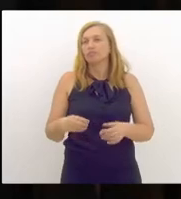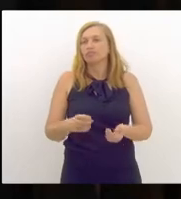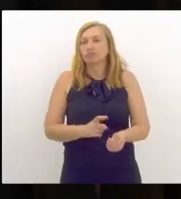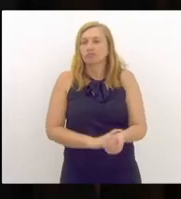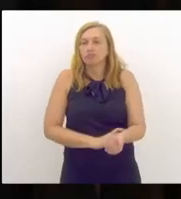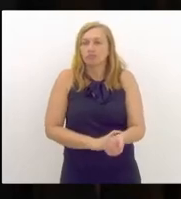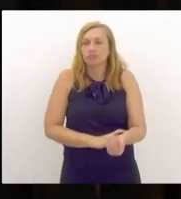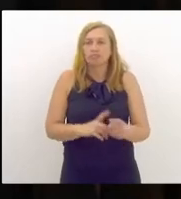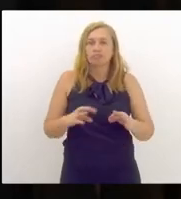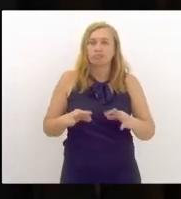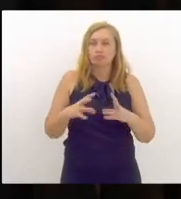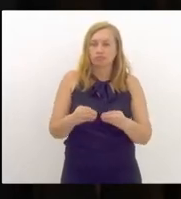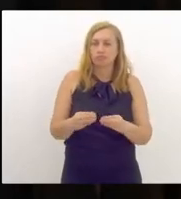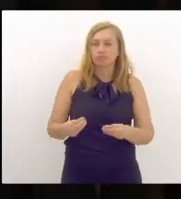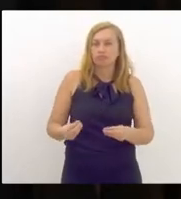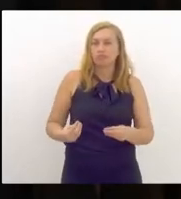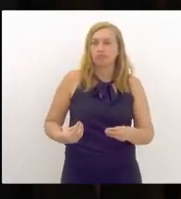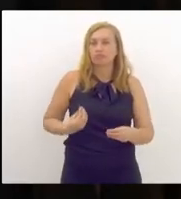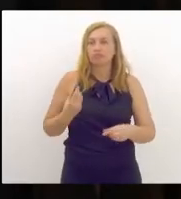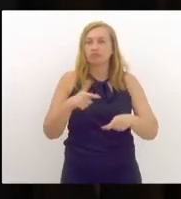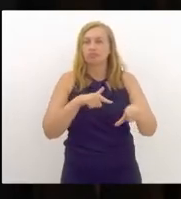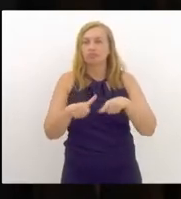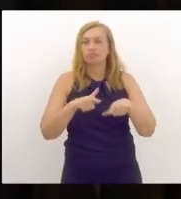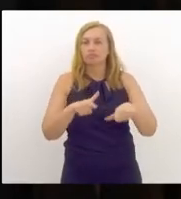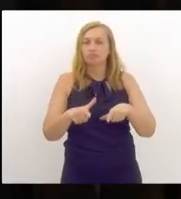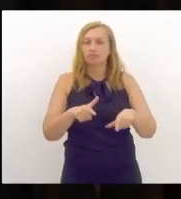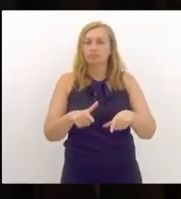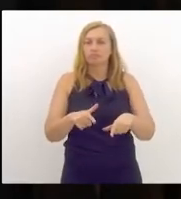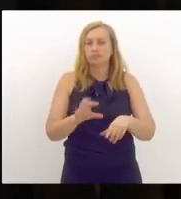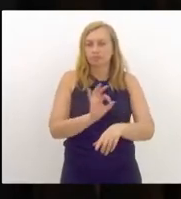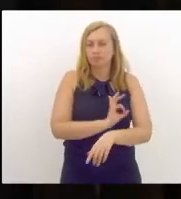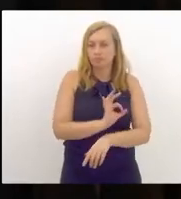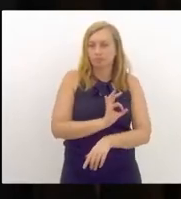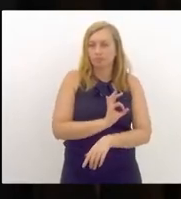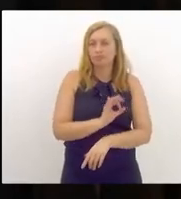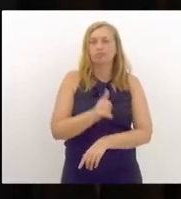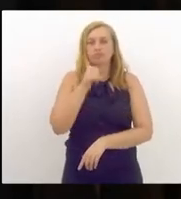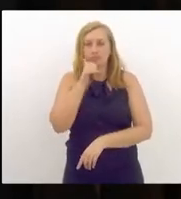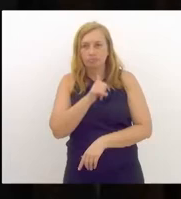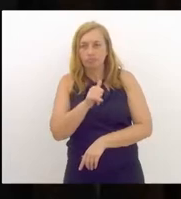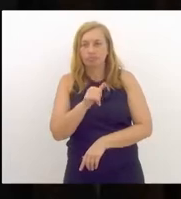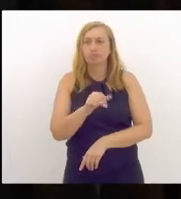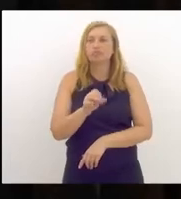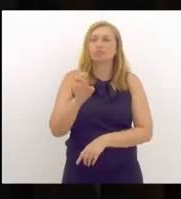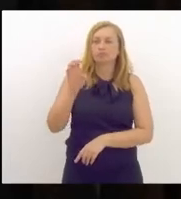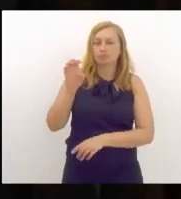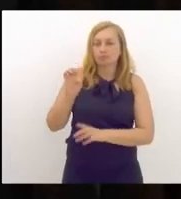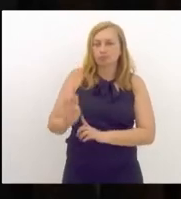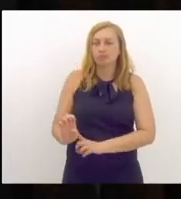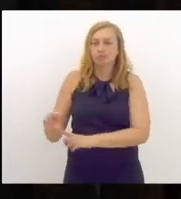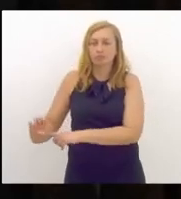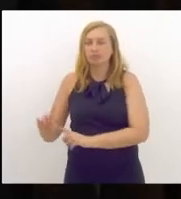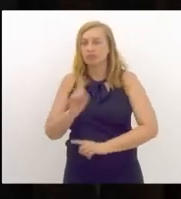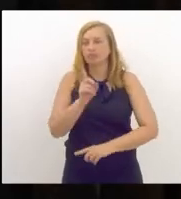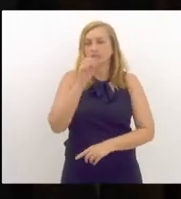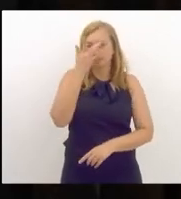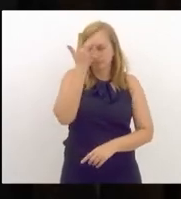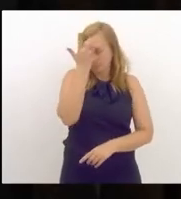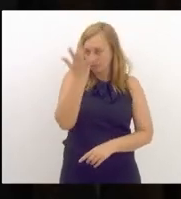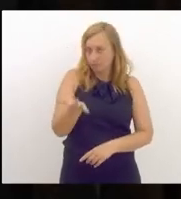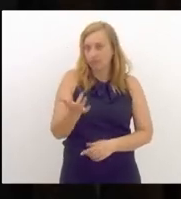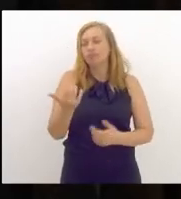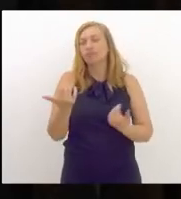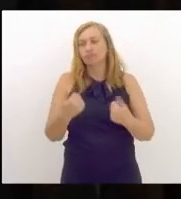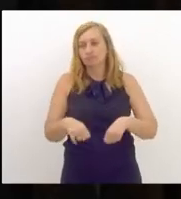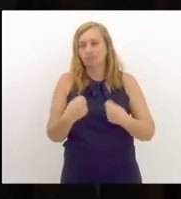de todo tempo que ela ficou na polícia como mulher com a pessoa de esquerda com uma pessoa honesta não é fácil né E nós